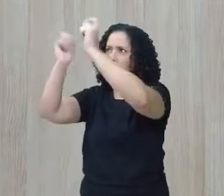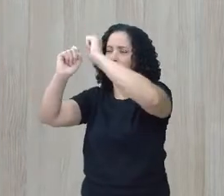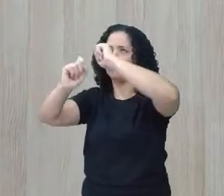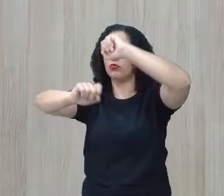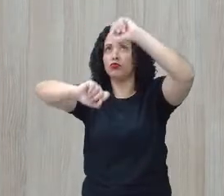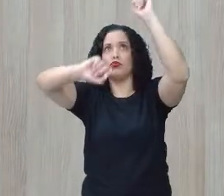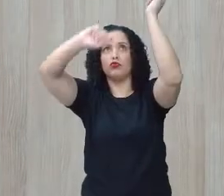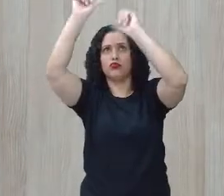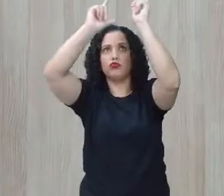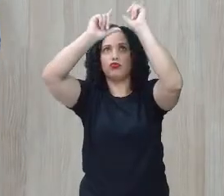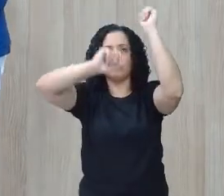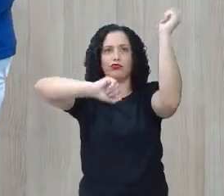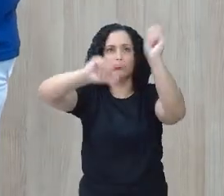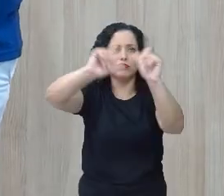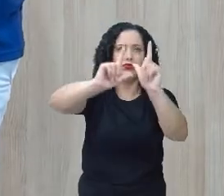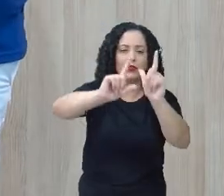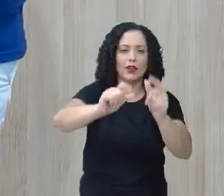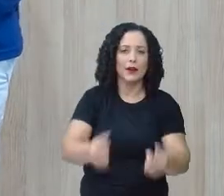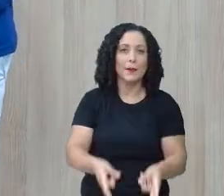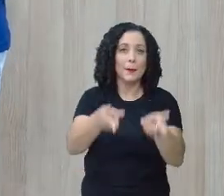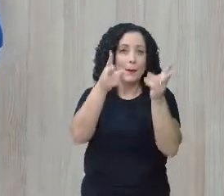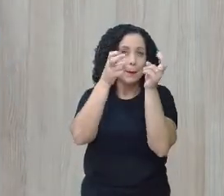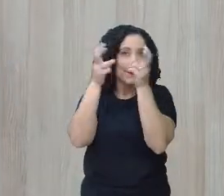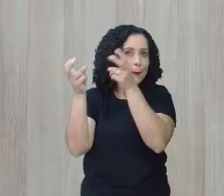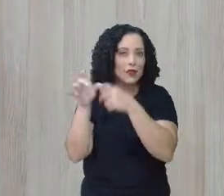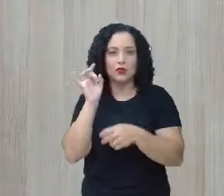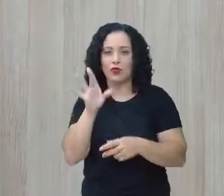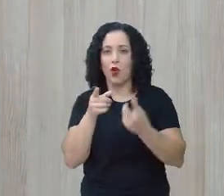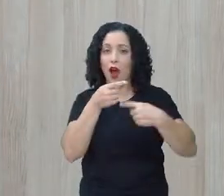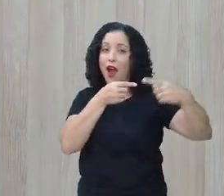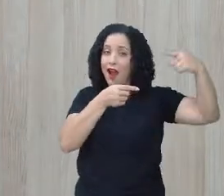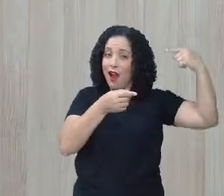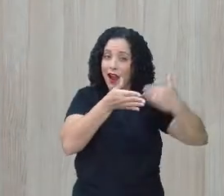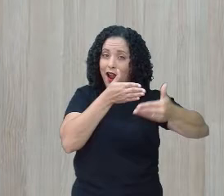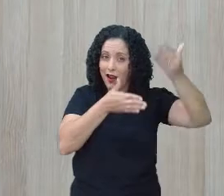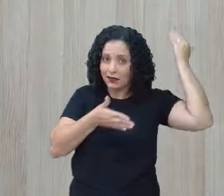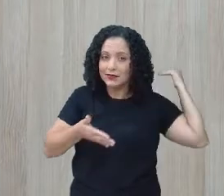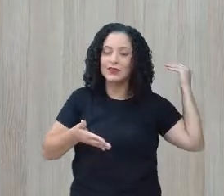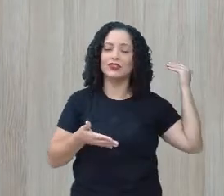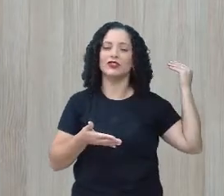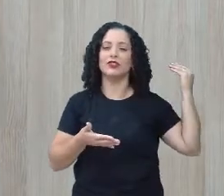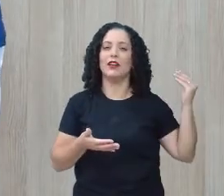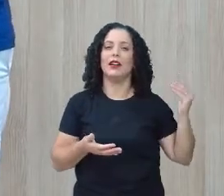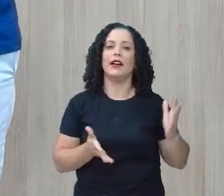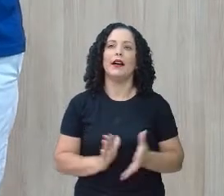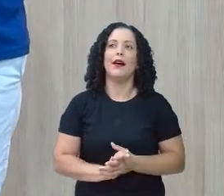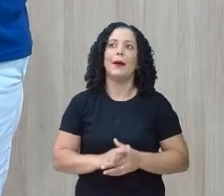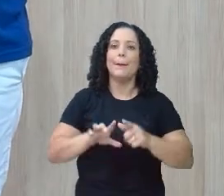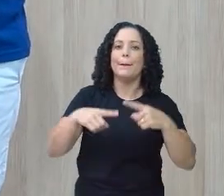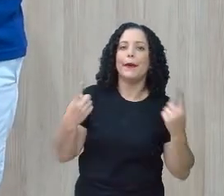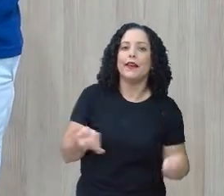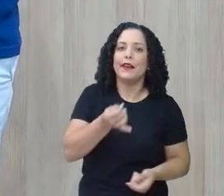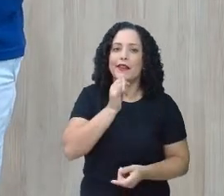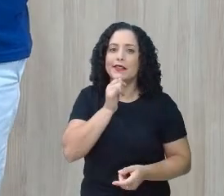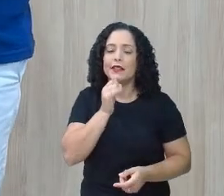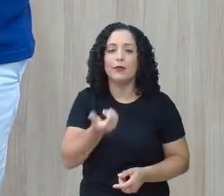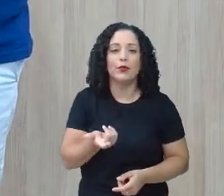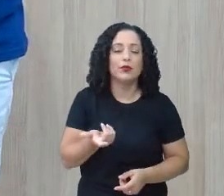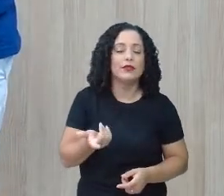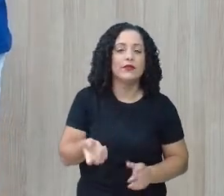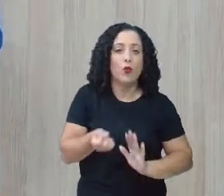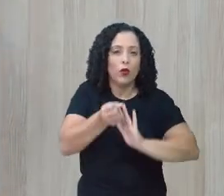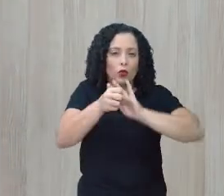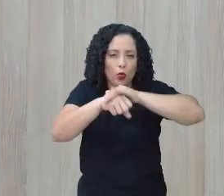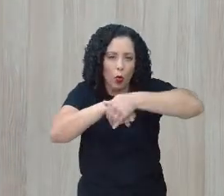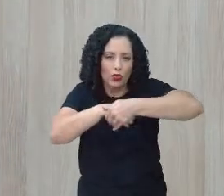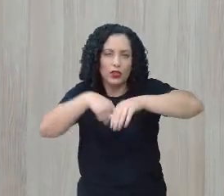localização a partir dos astros. Mas, por exemplo, num dia em que o céu ele não tivesse estrelado ali, você